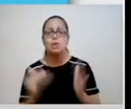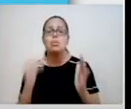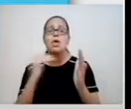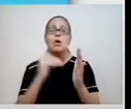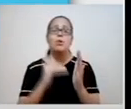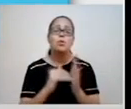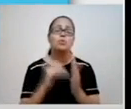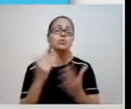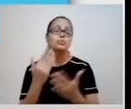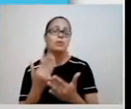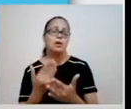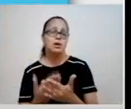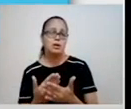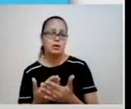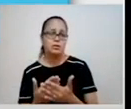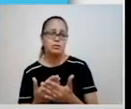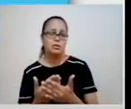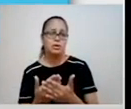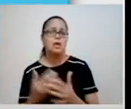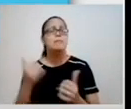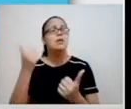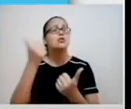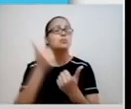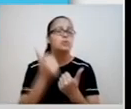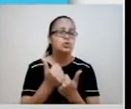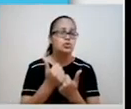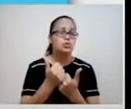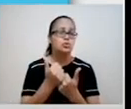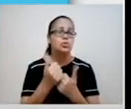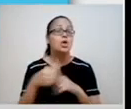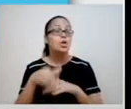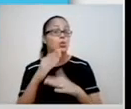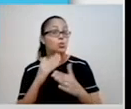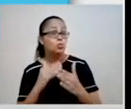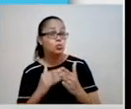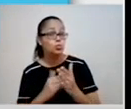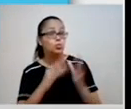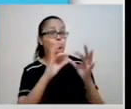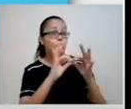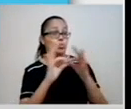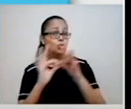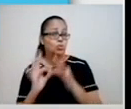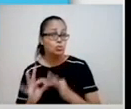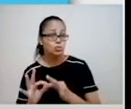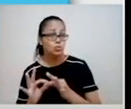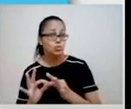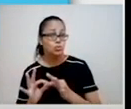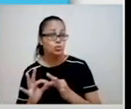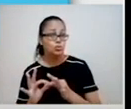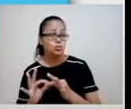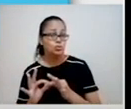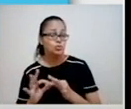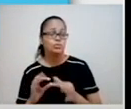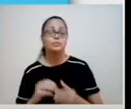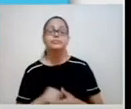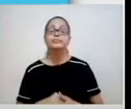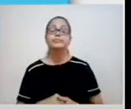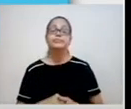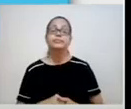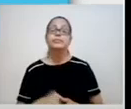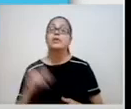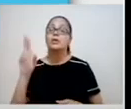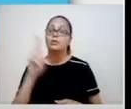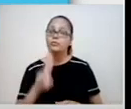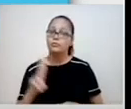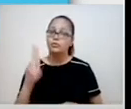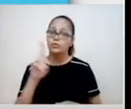aula. E para substituir tudo isso que é do contexto, né, do meu interlocutor, do meu tom de voz, da minha expressão facial, eu